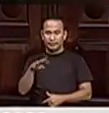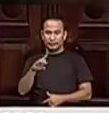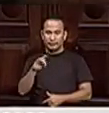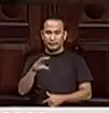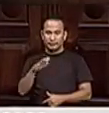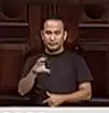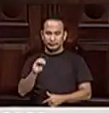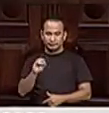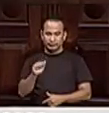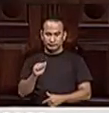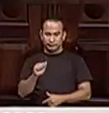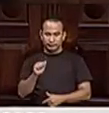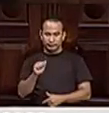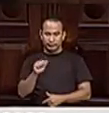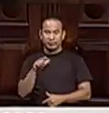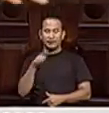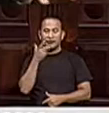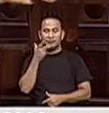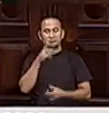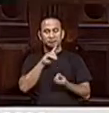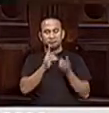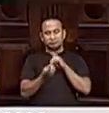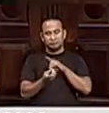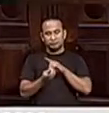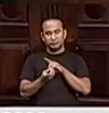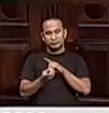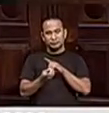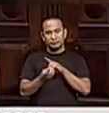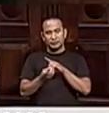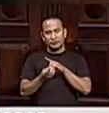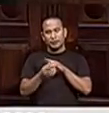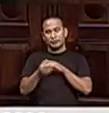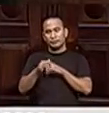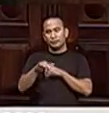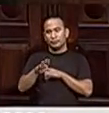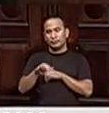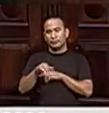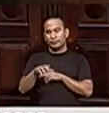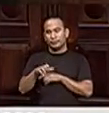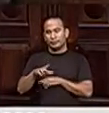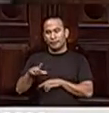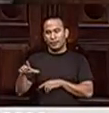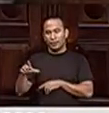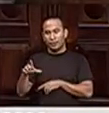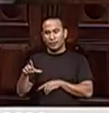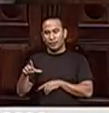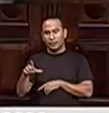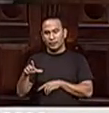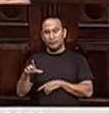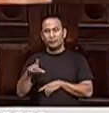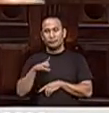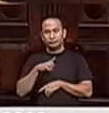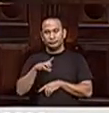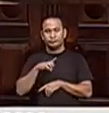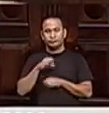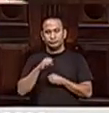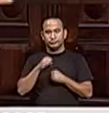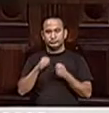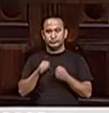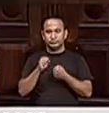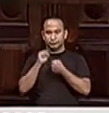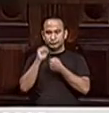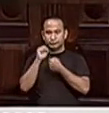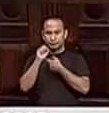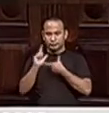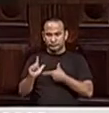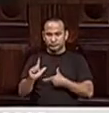que contraria a decisão do tribunal, mesmo sendo competência constitucional do Poder Legislativo, é